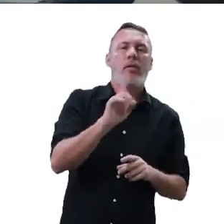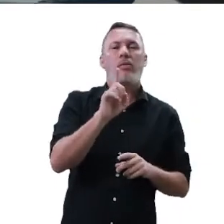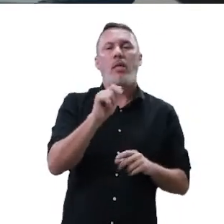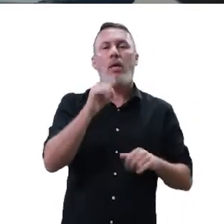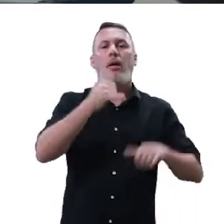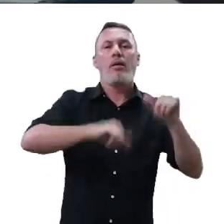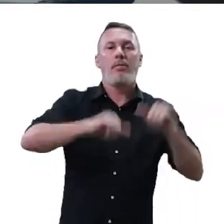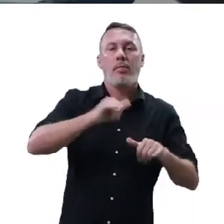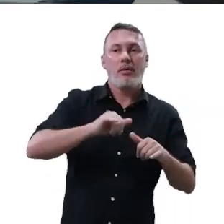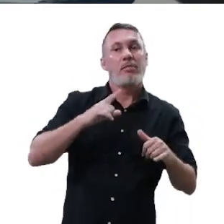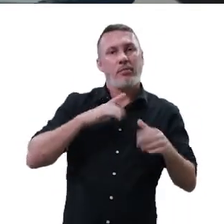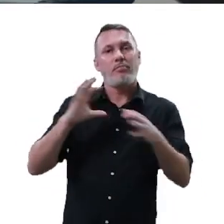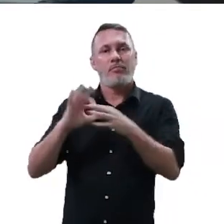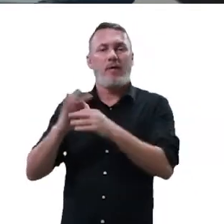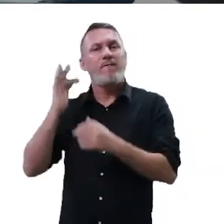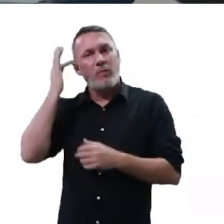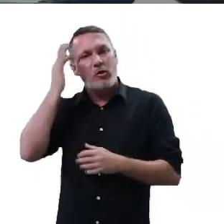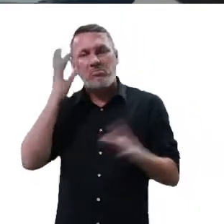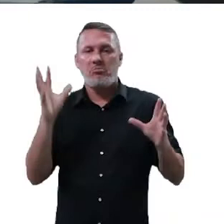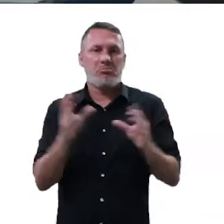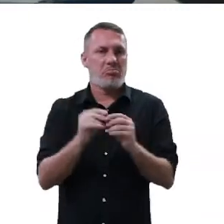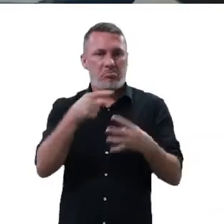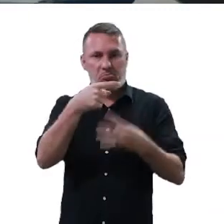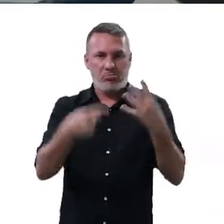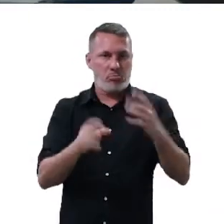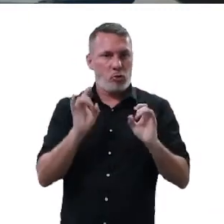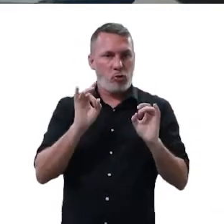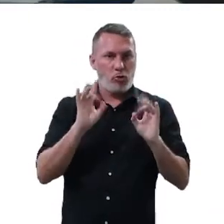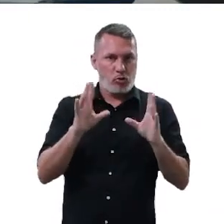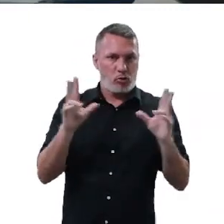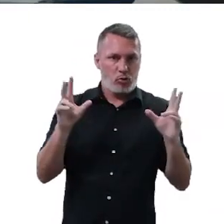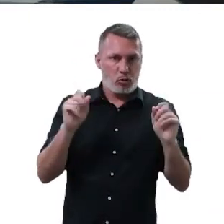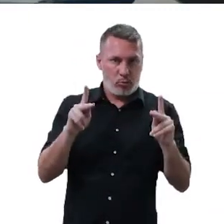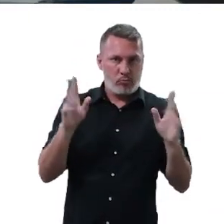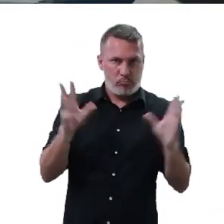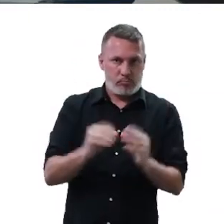também. Só isso, tá, gente? Então, vamos lá, continuando aqui.